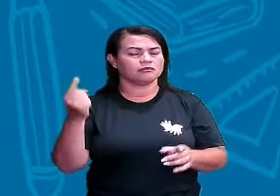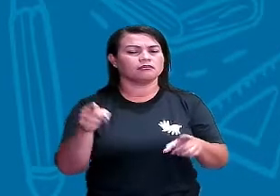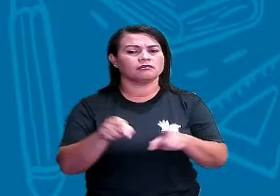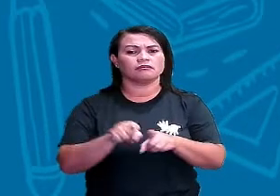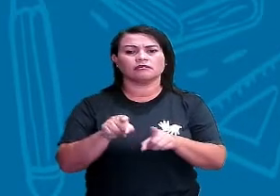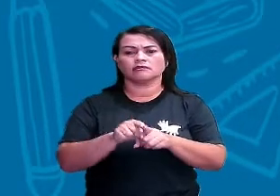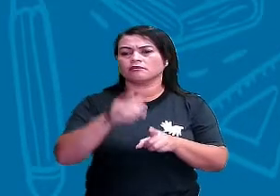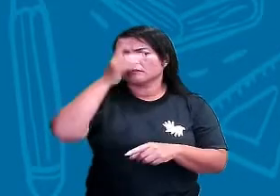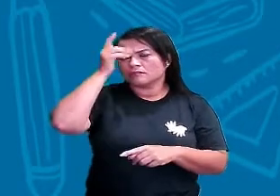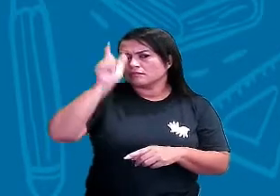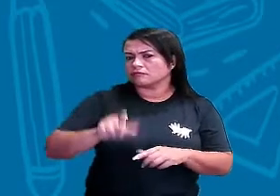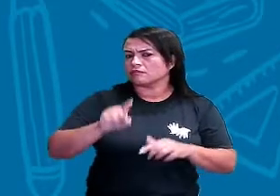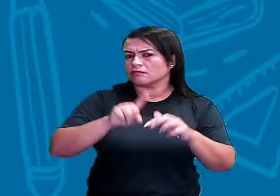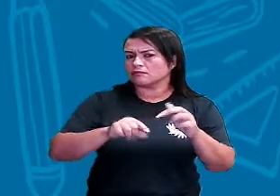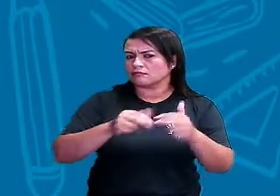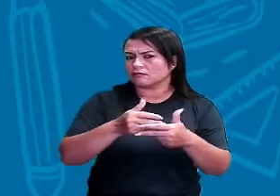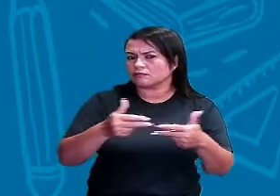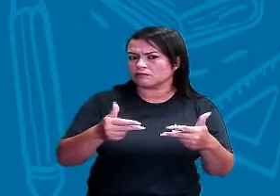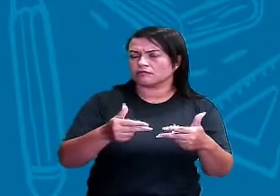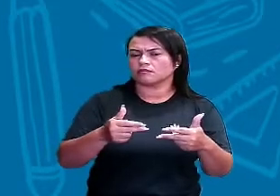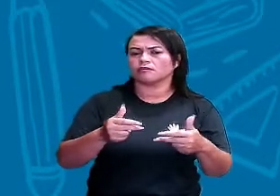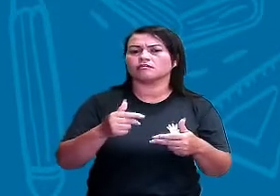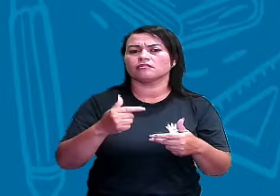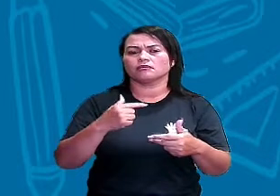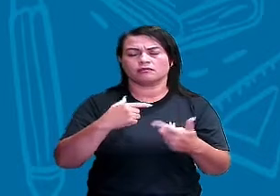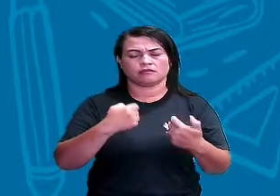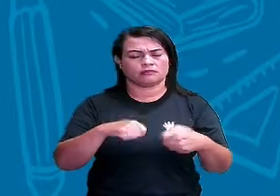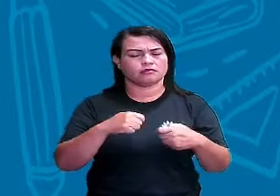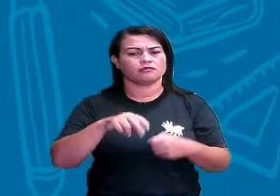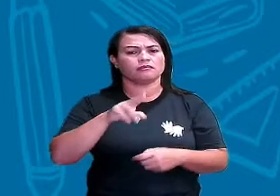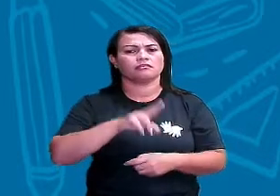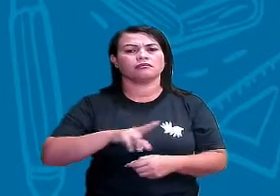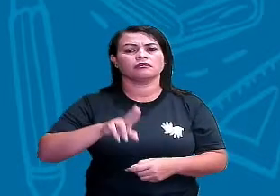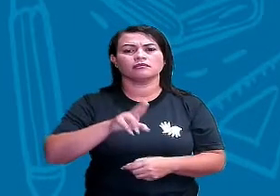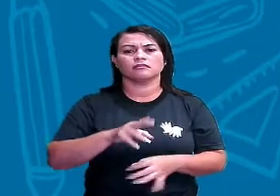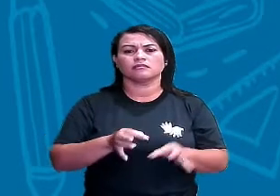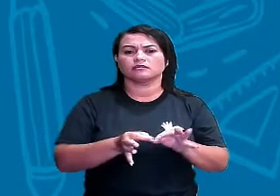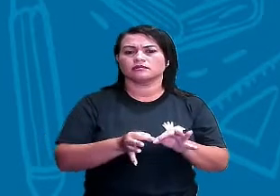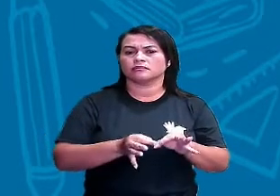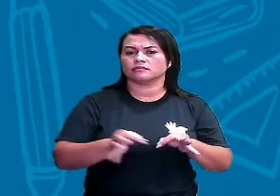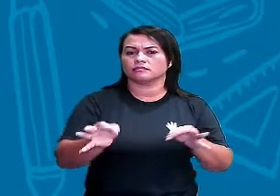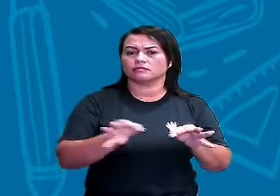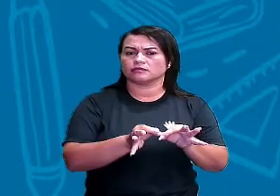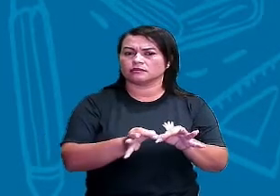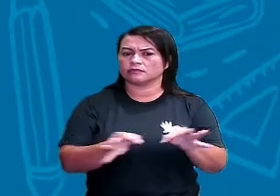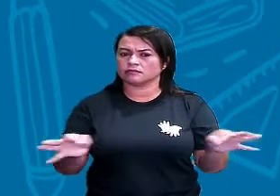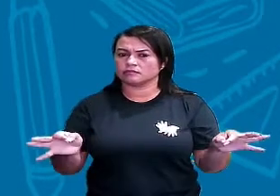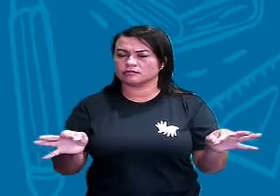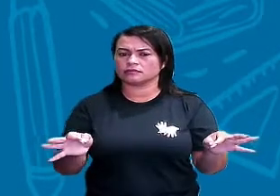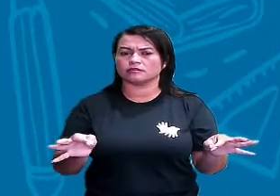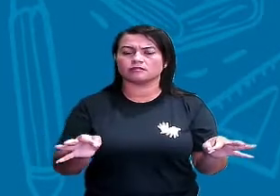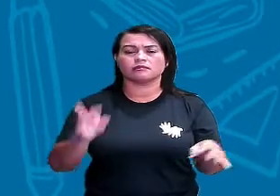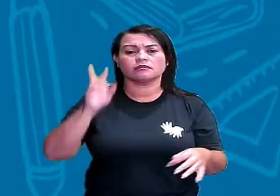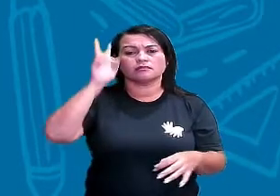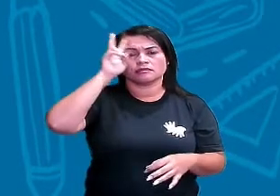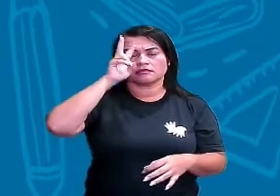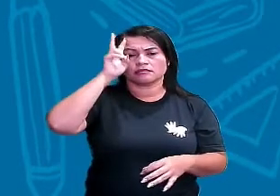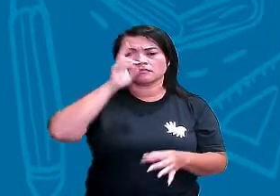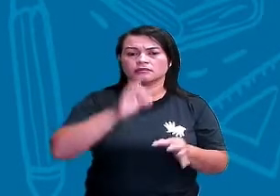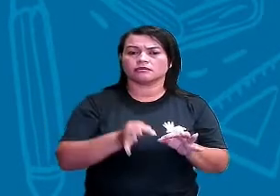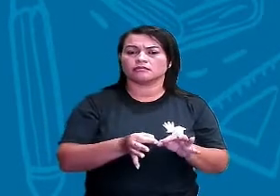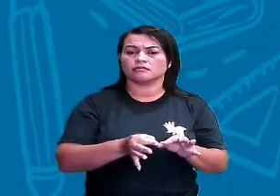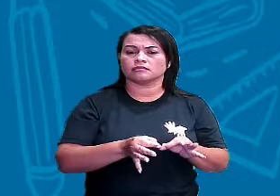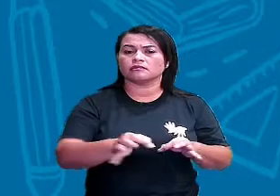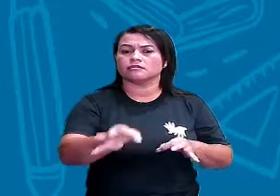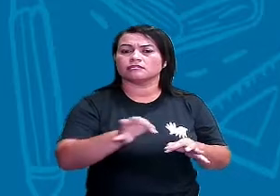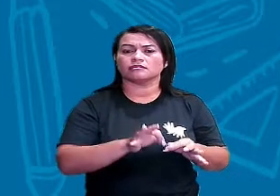objeto, de uma pessoa, eu uso uma medida de comprimento, tá certo? Lembre-se, medida